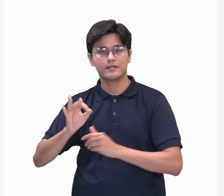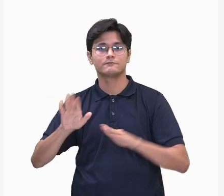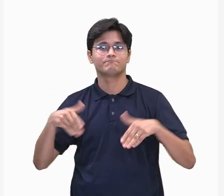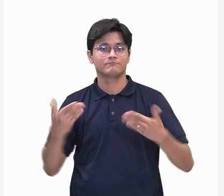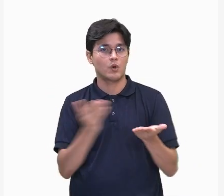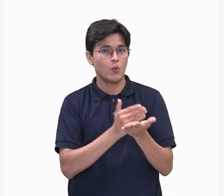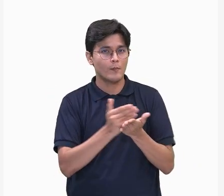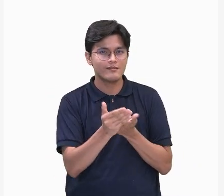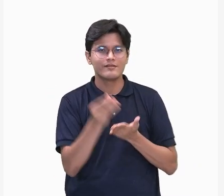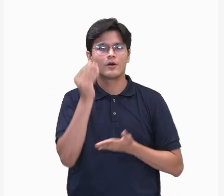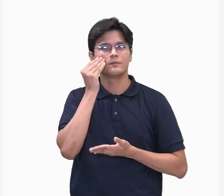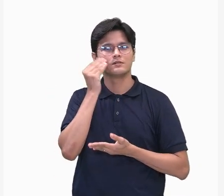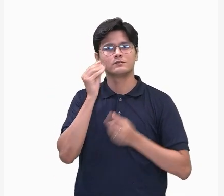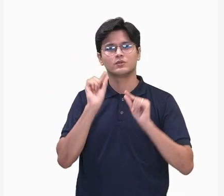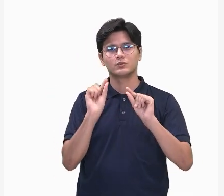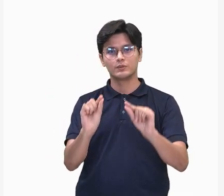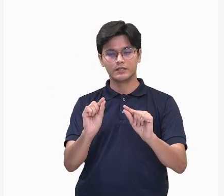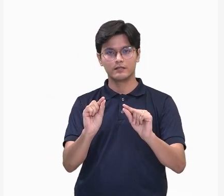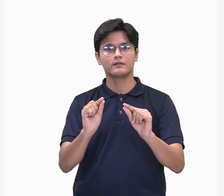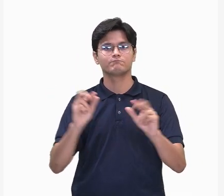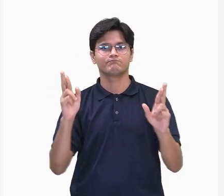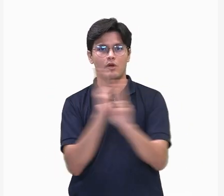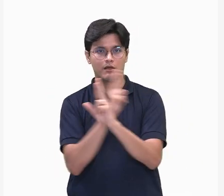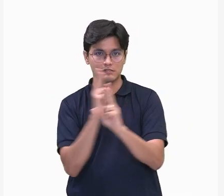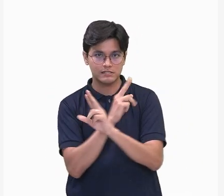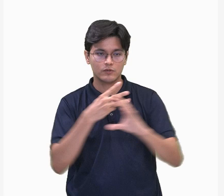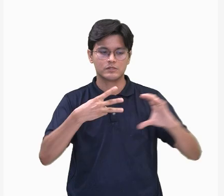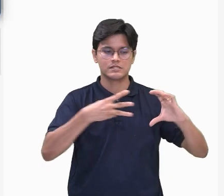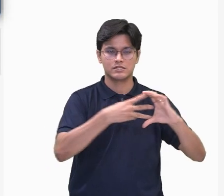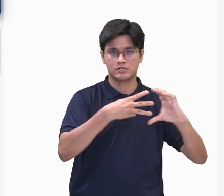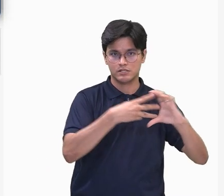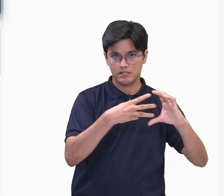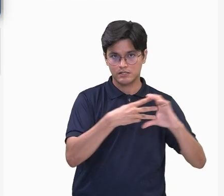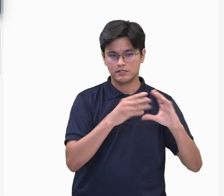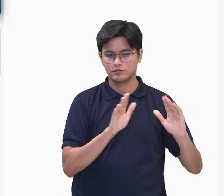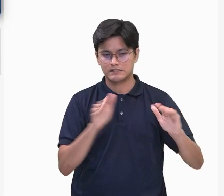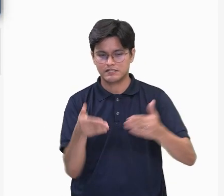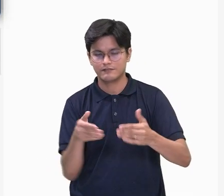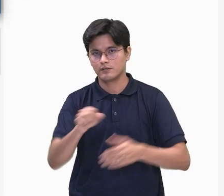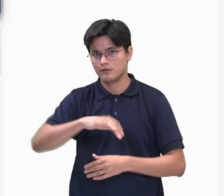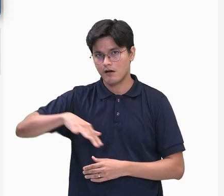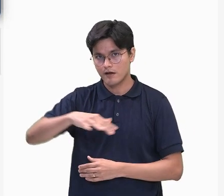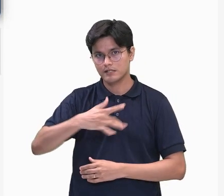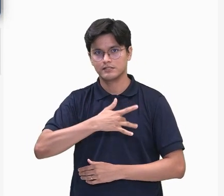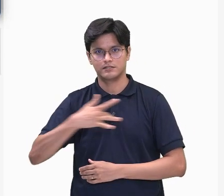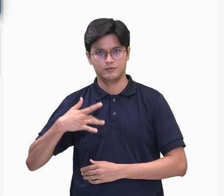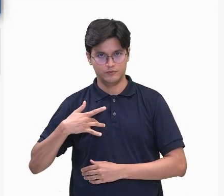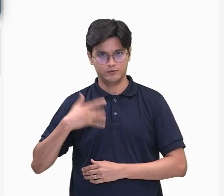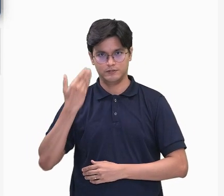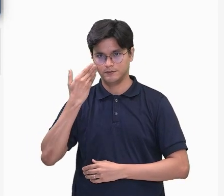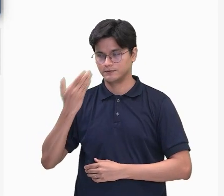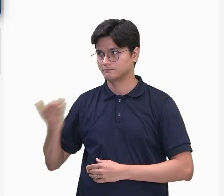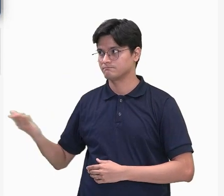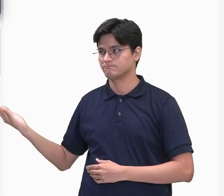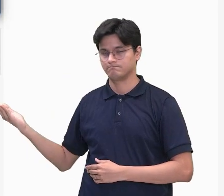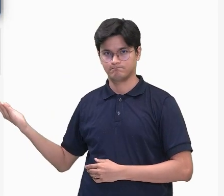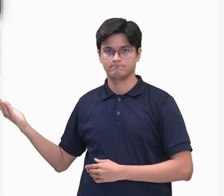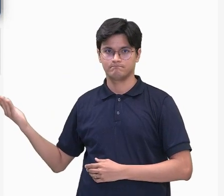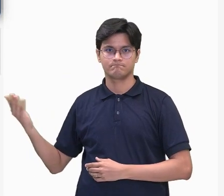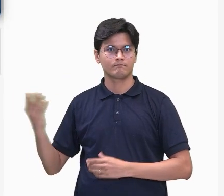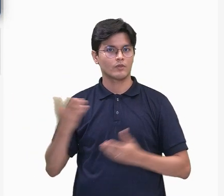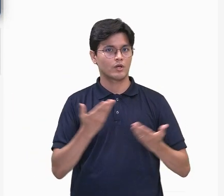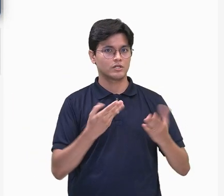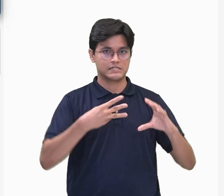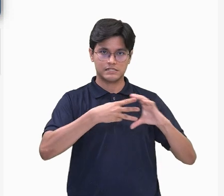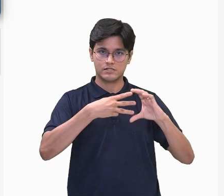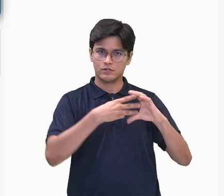por exemplo, a relação da citologia na área da saúde. Olha só, a citologia ela é